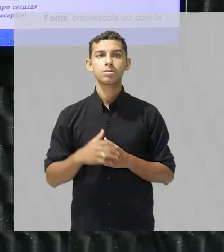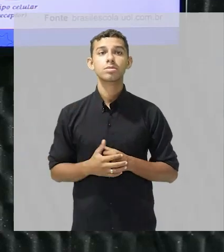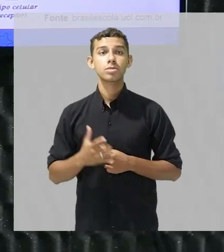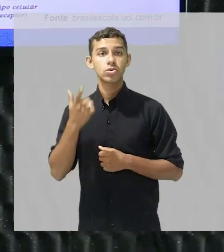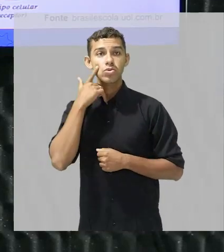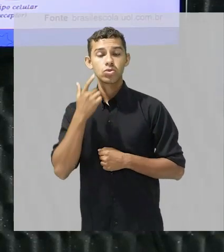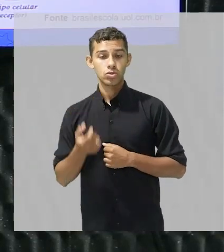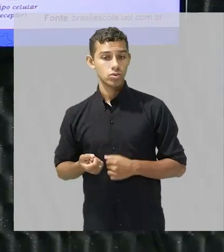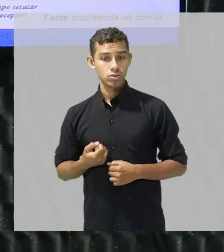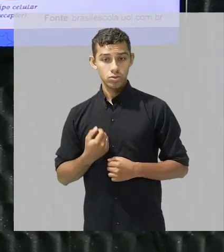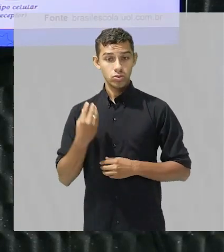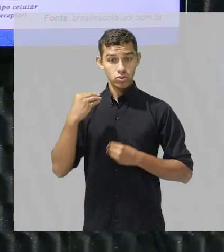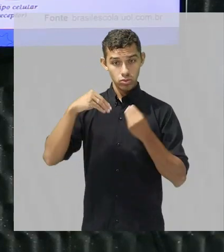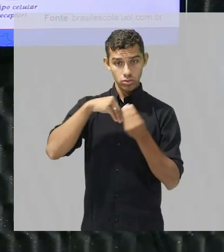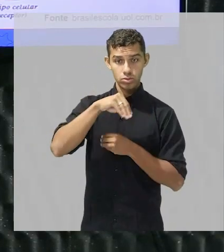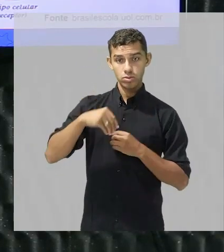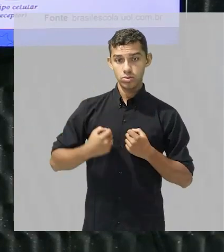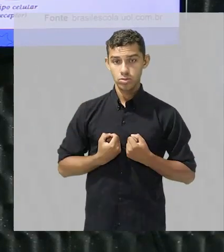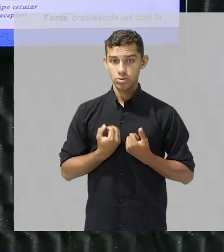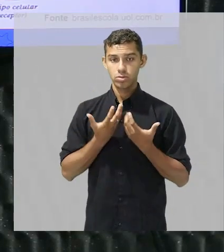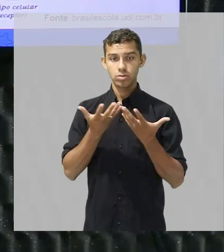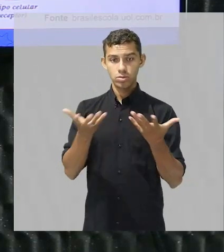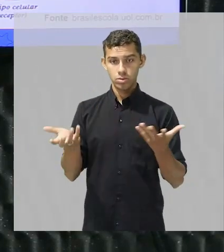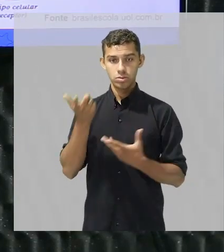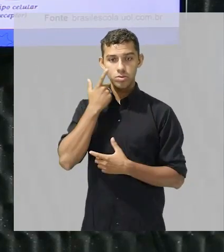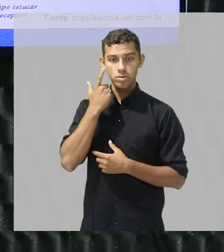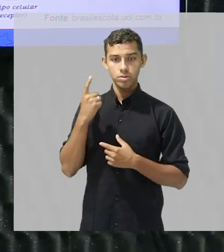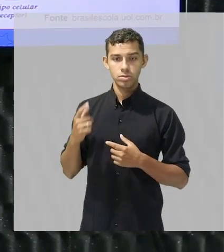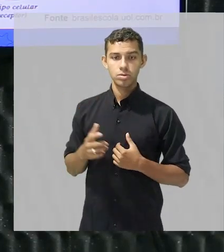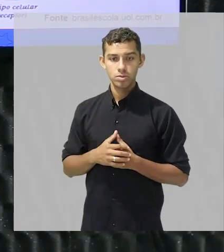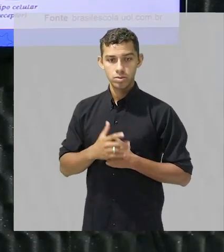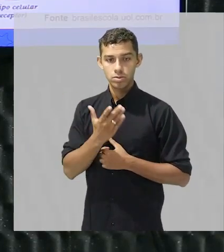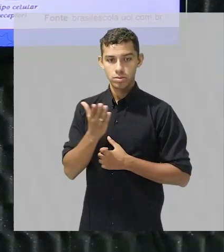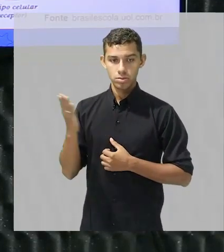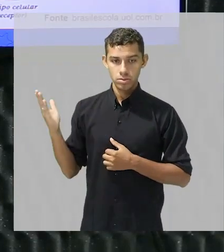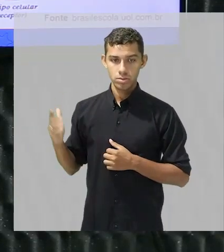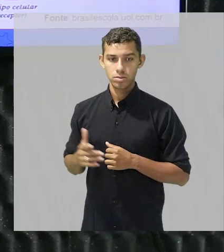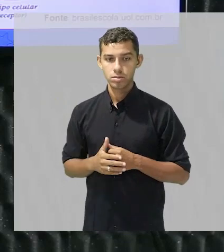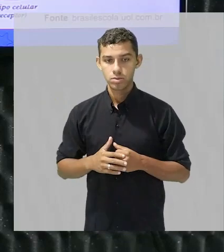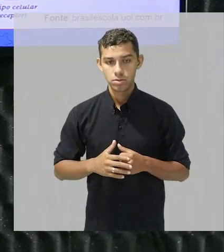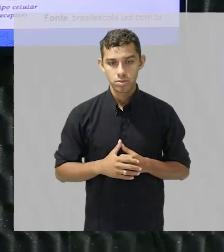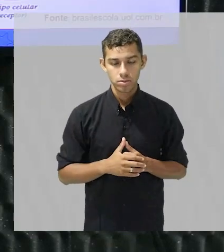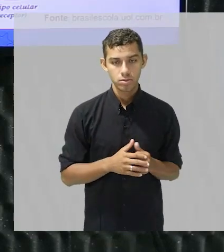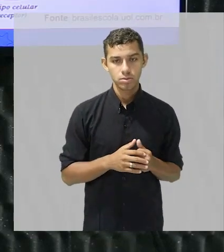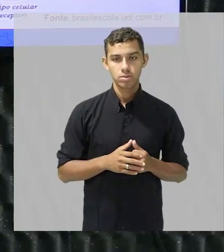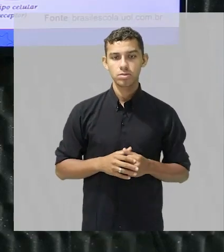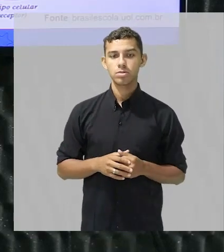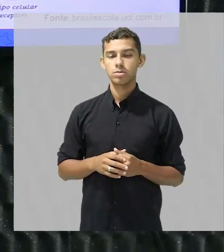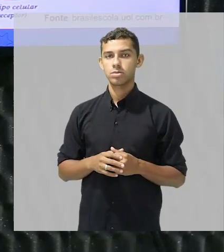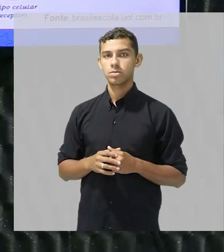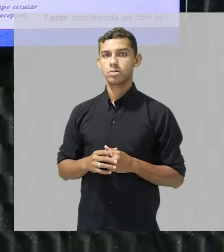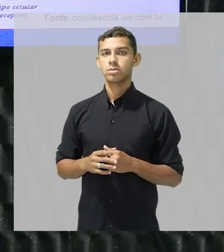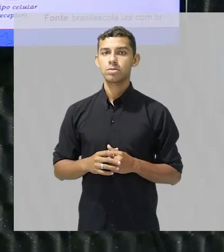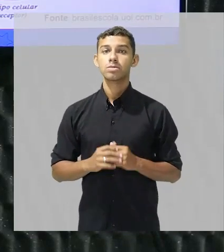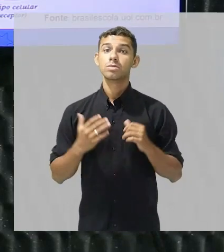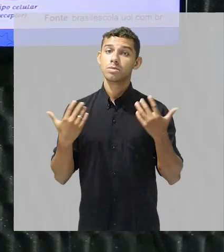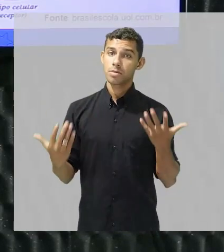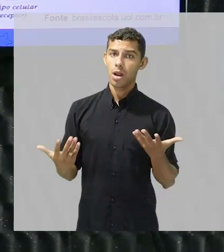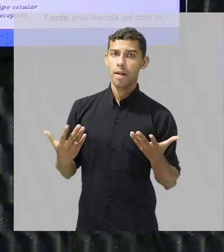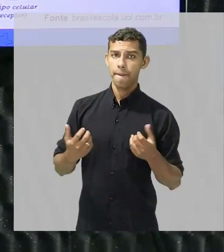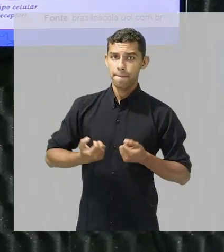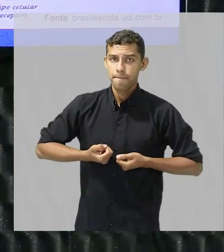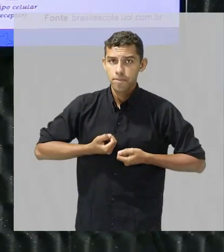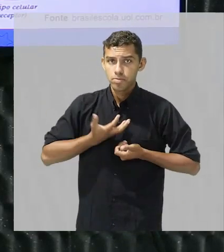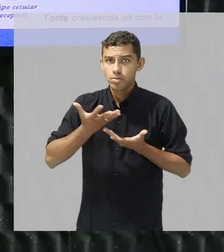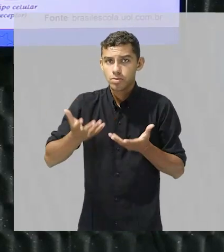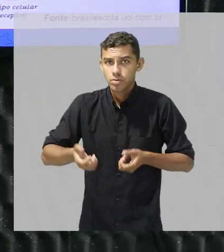produzindo substâncias, que está sendo representada por esse losangozinho meio que roxo, né? Então, a substância está sendo